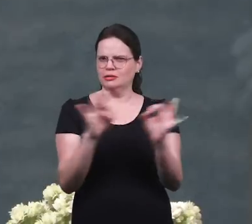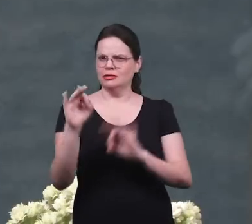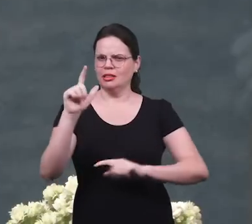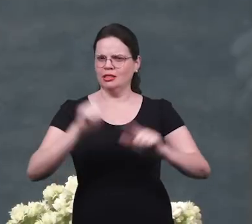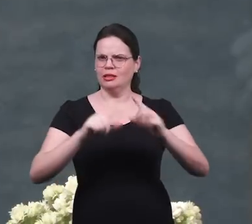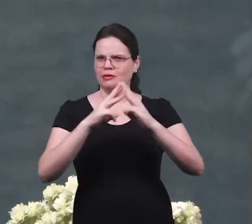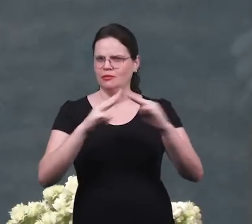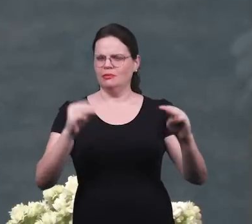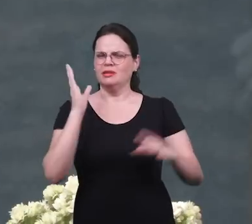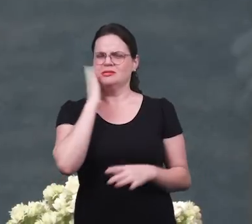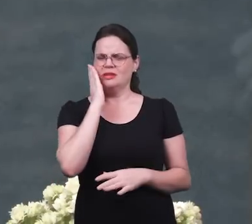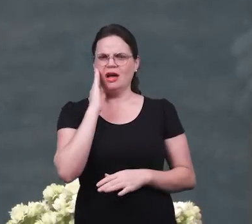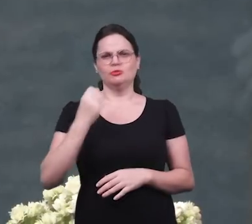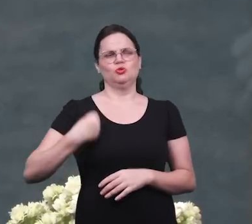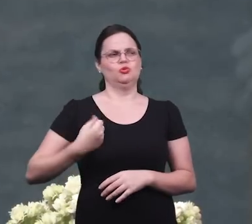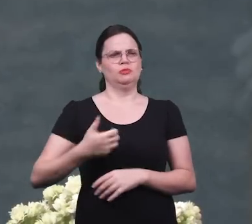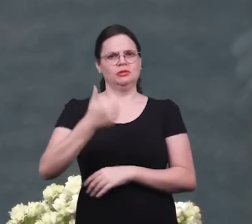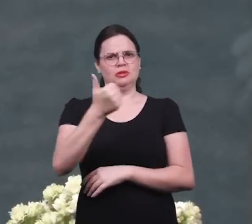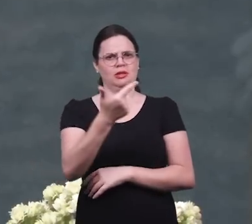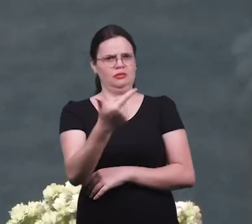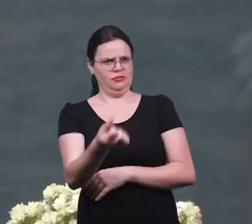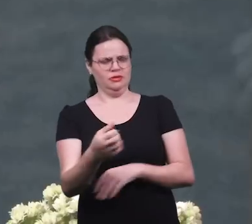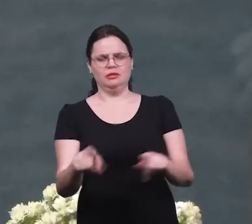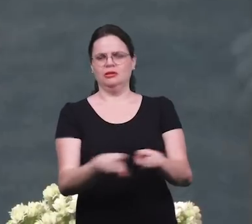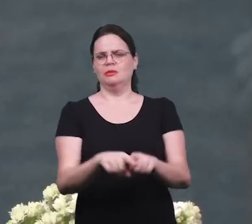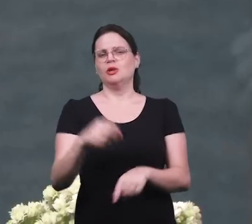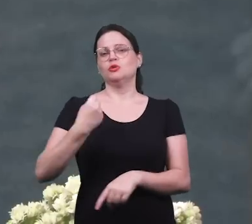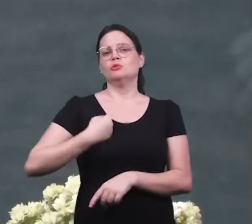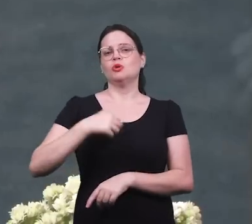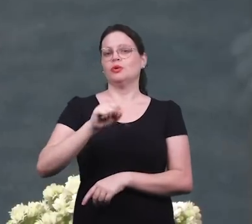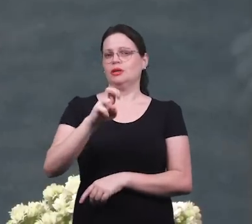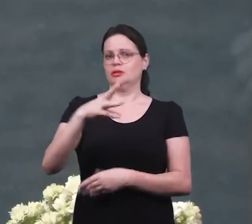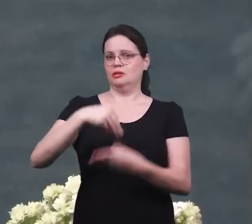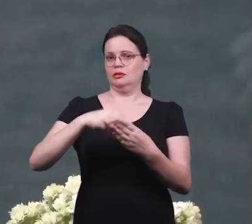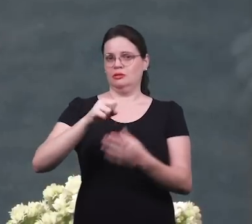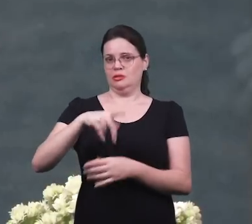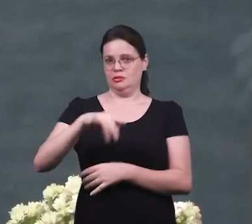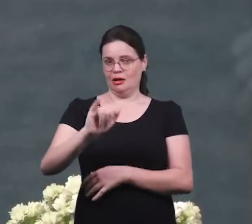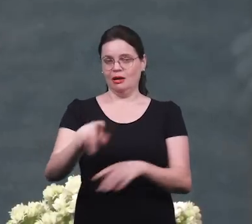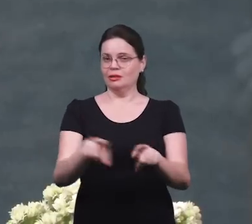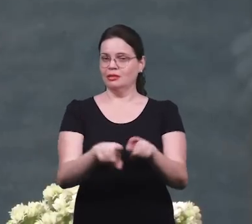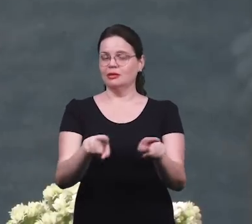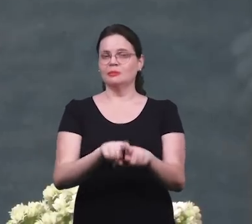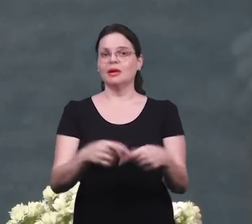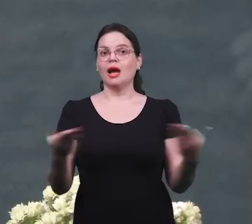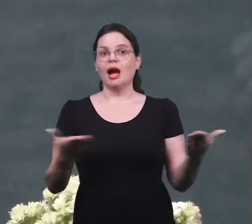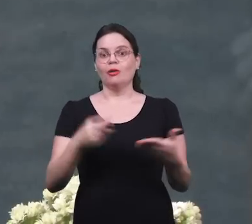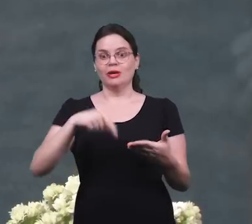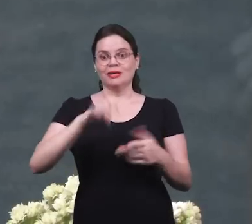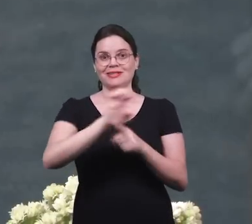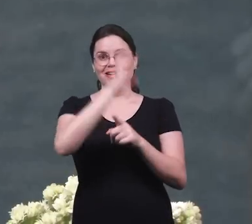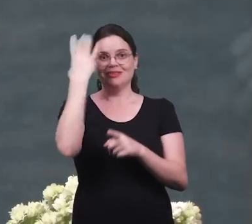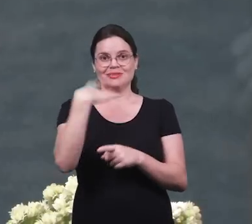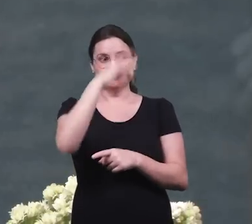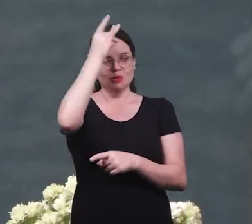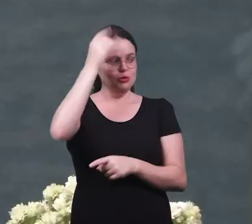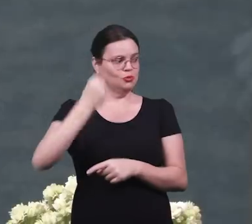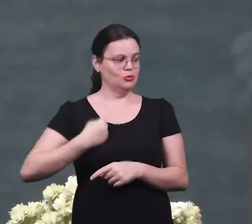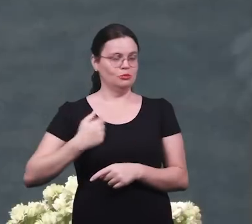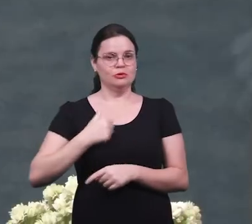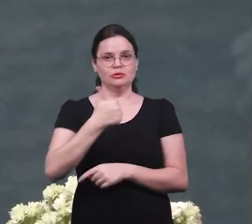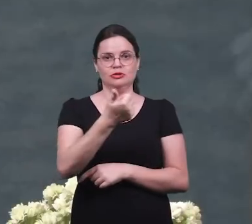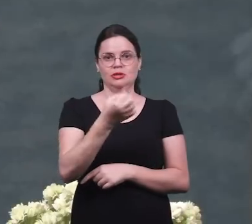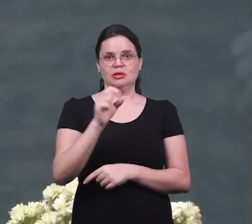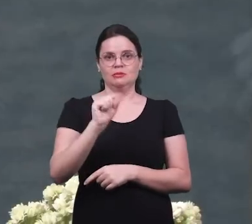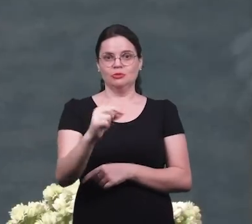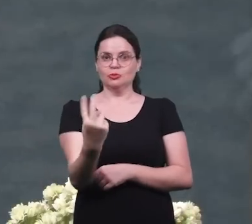de assistir a TV Manaim, canal 126, Sistema RL da Embratel, canal 85 da Sky Livre, também agora para o Espírito Santo, canal